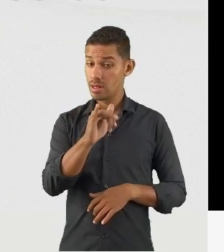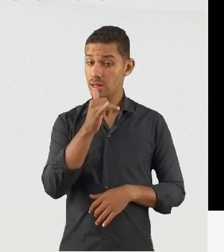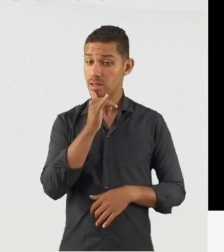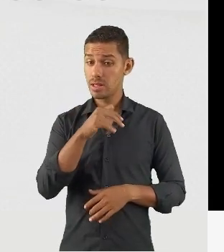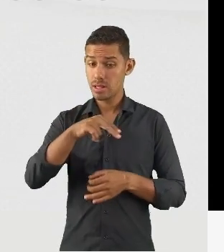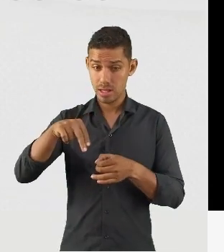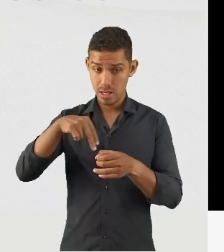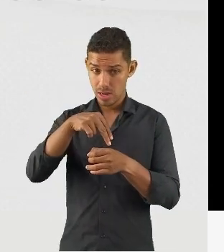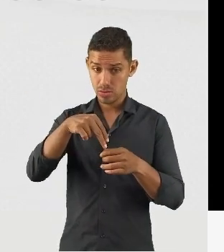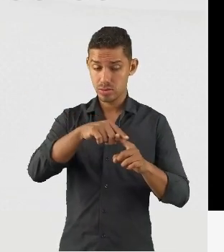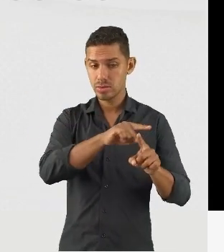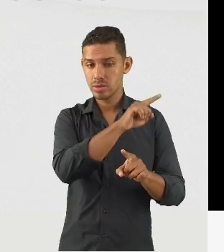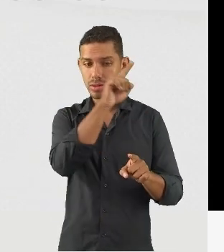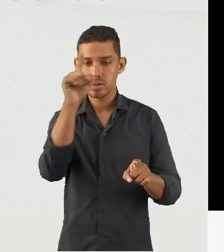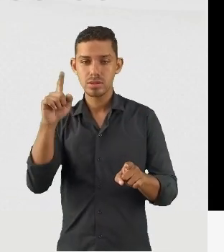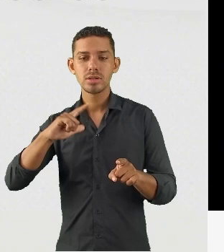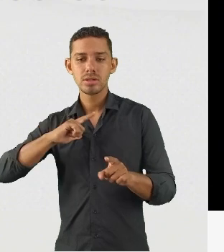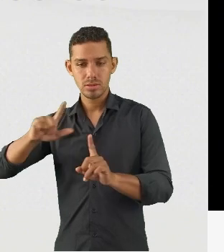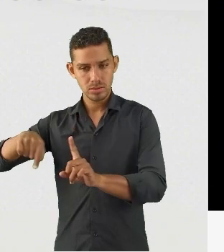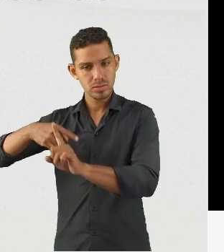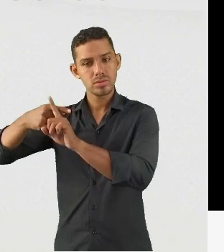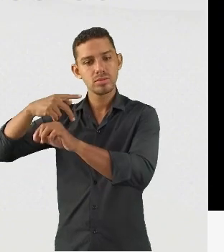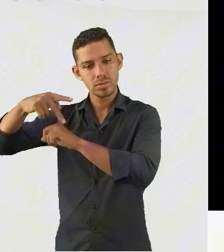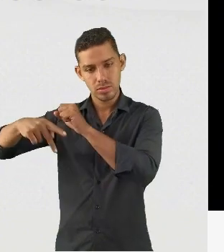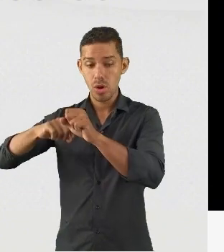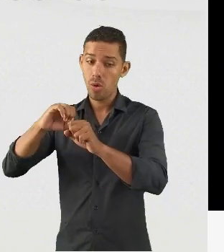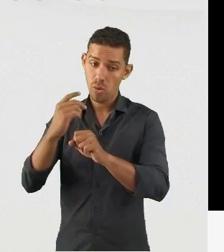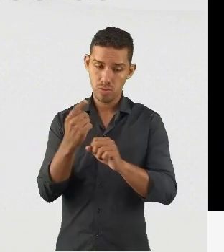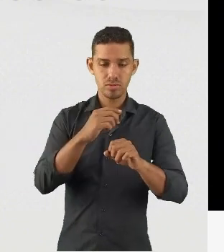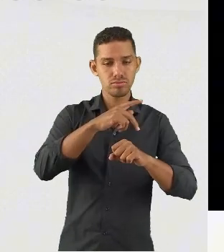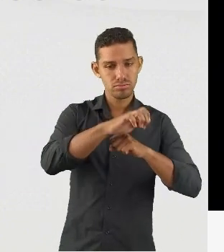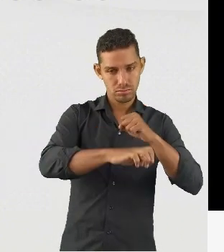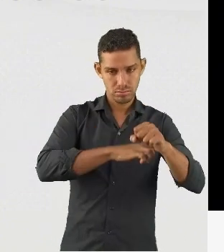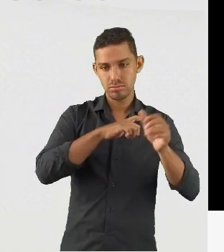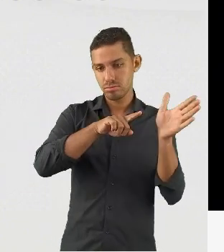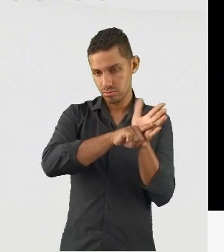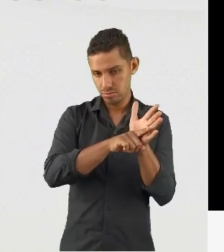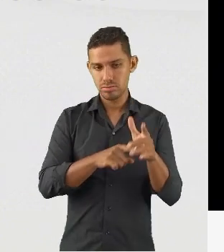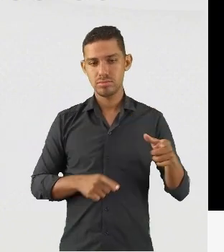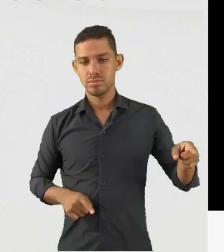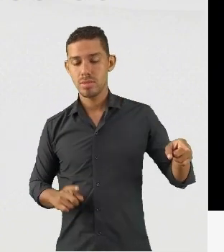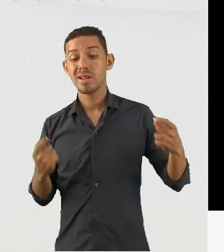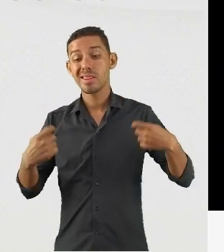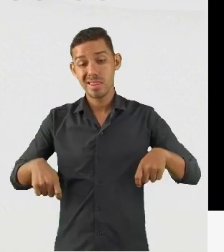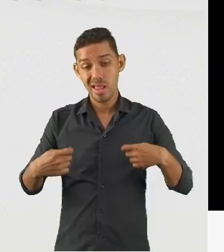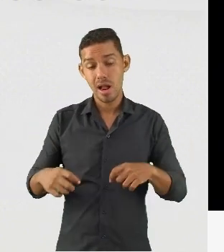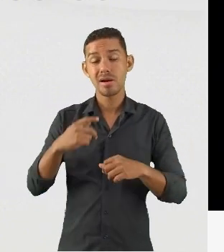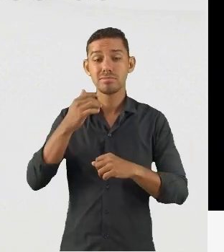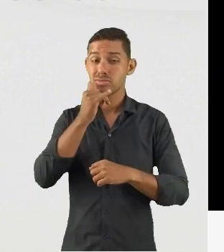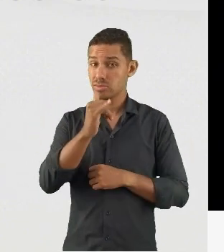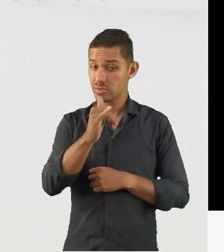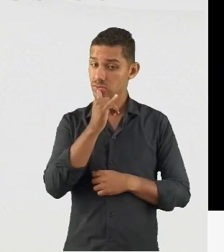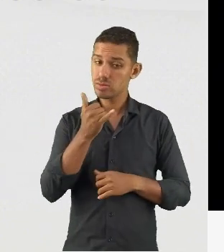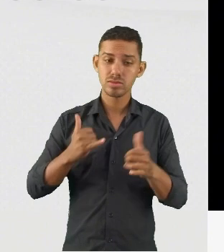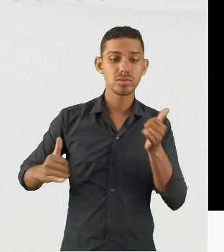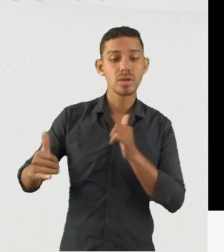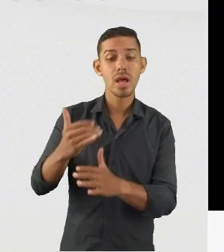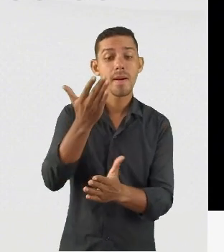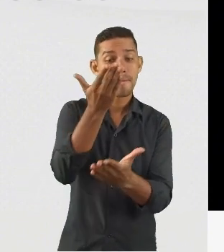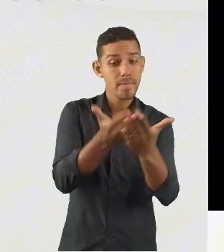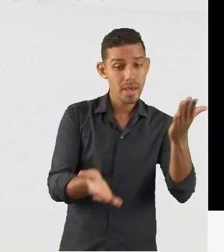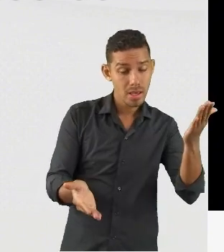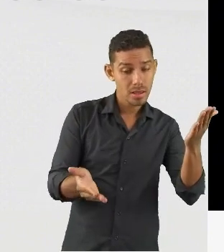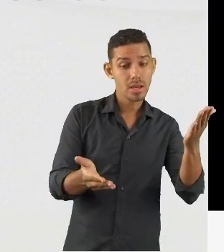carregado positivamente ou negativamente. Os processos de eletrização ocorrem pela perda ou pelo ganho de elétrons, uma vez que